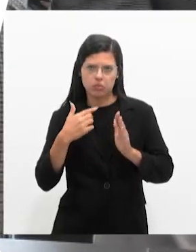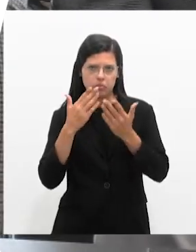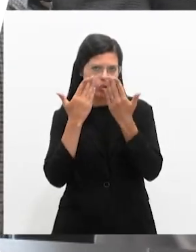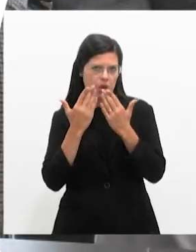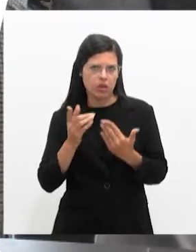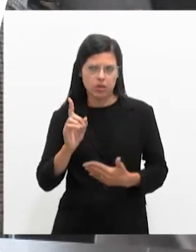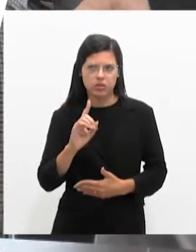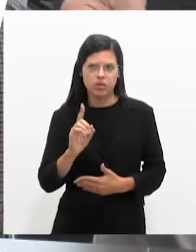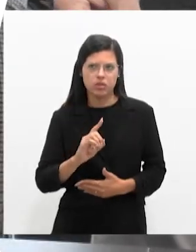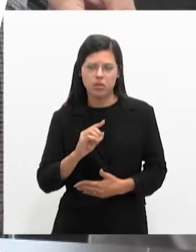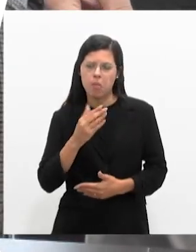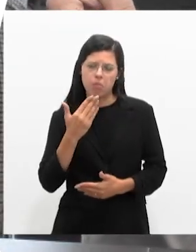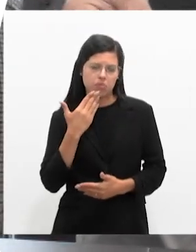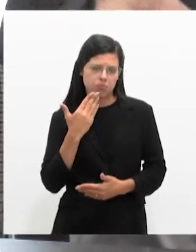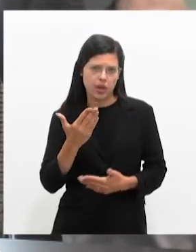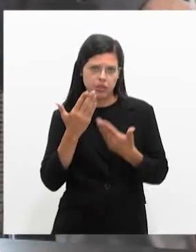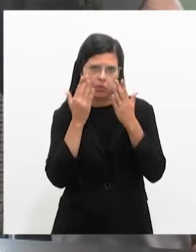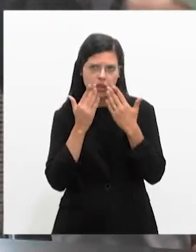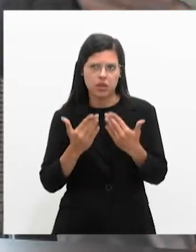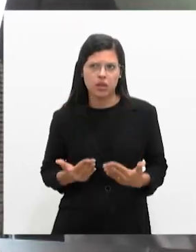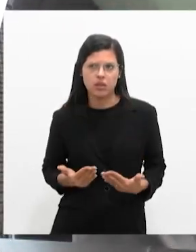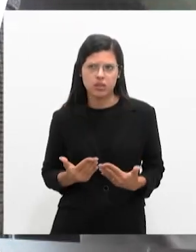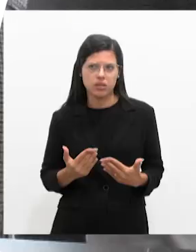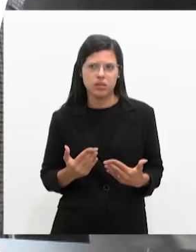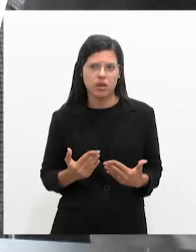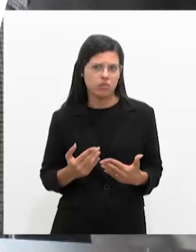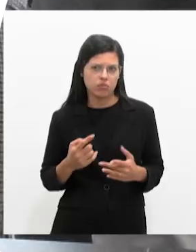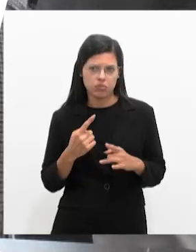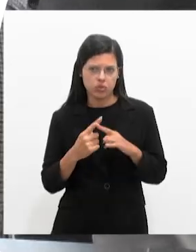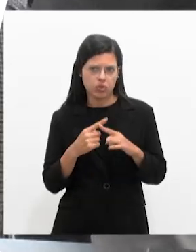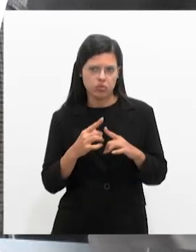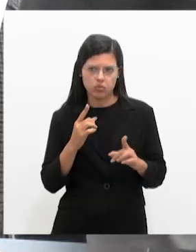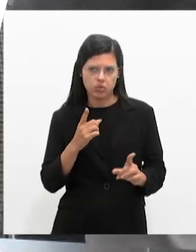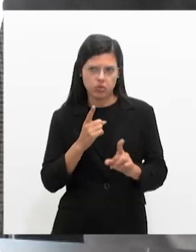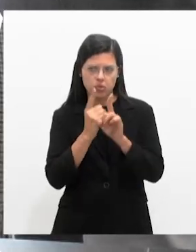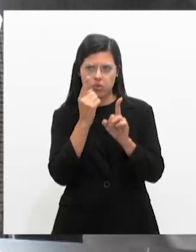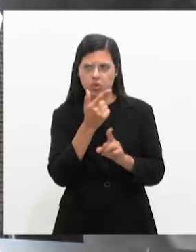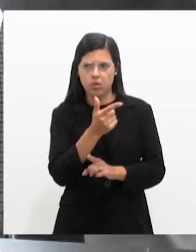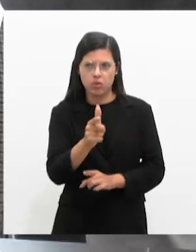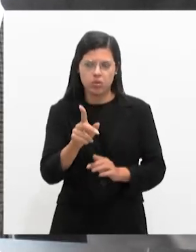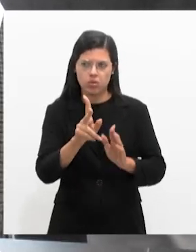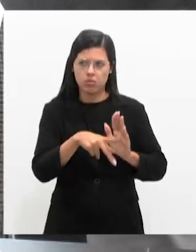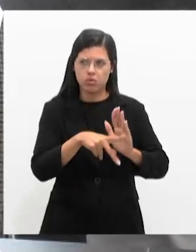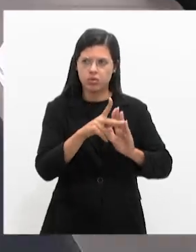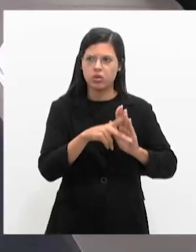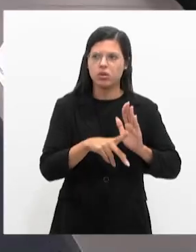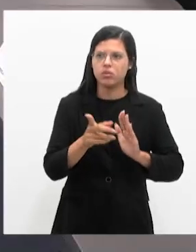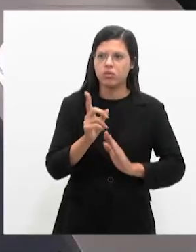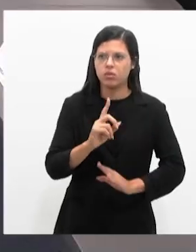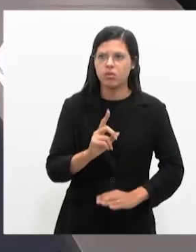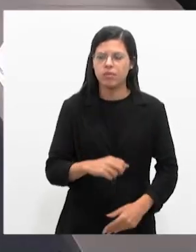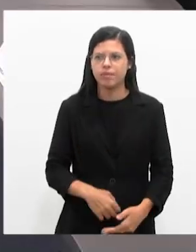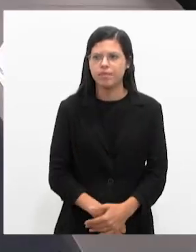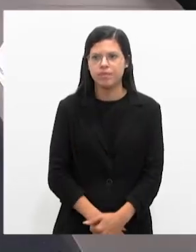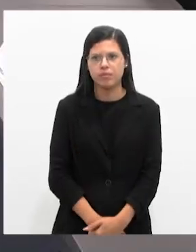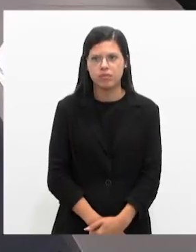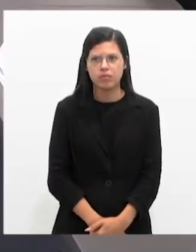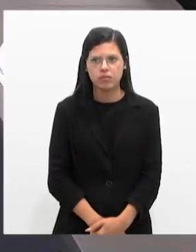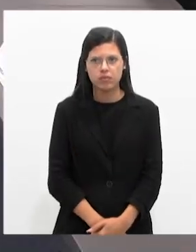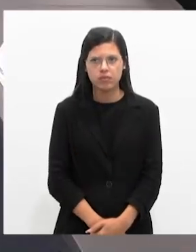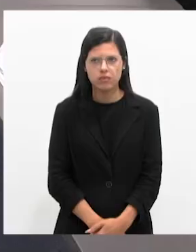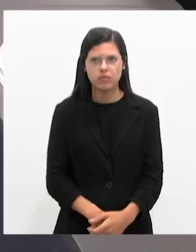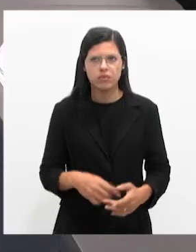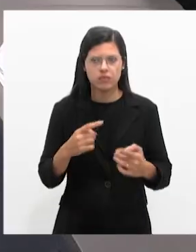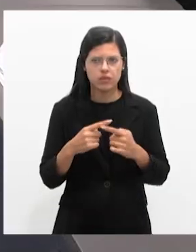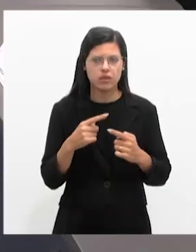pede vista e verifica, porque eu não identifiquei outro projeto prejudicando. Porque na época